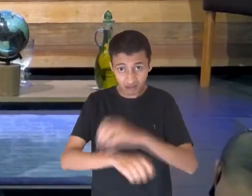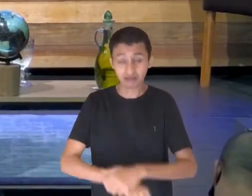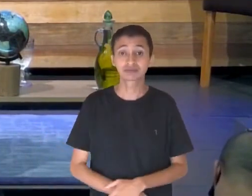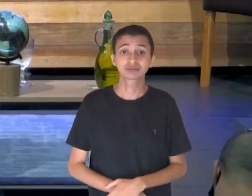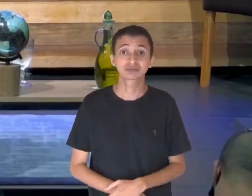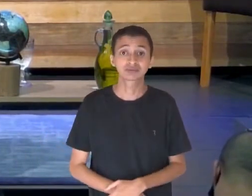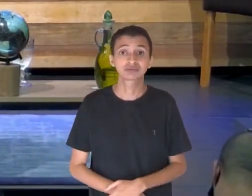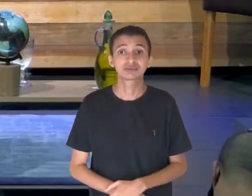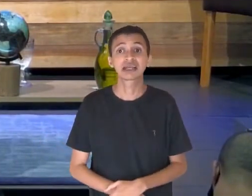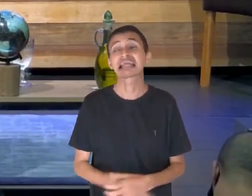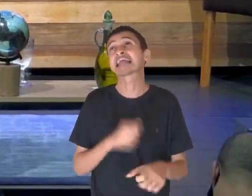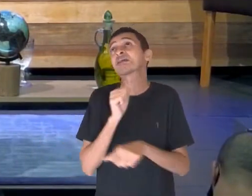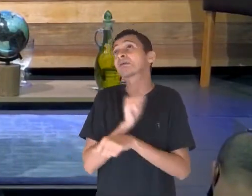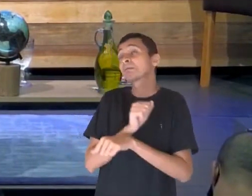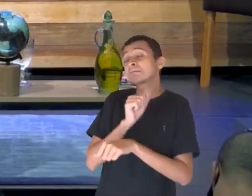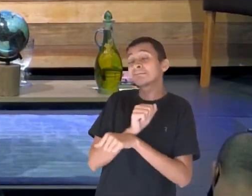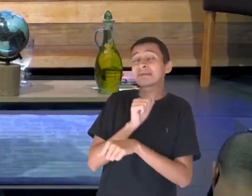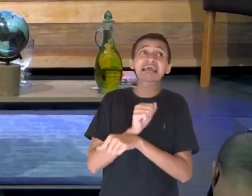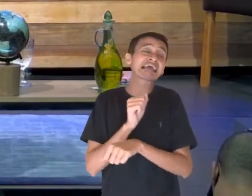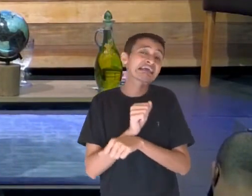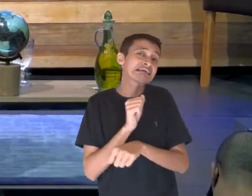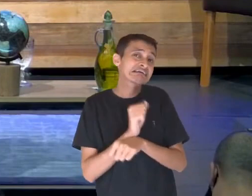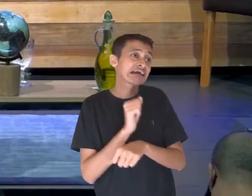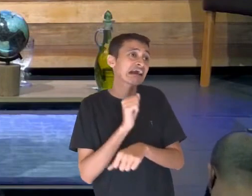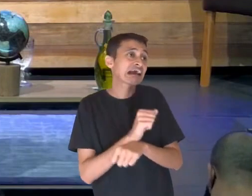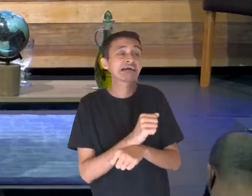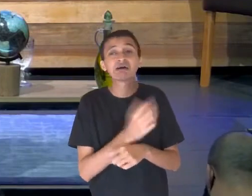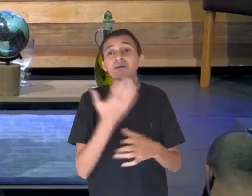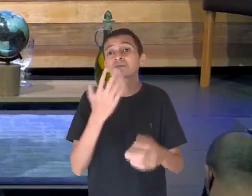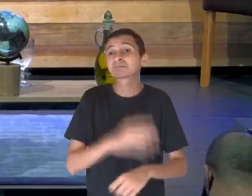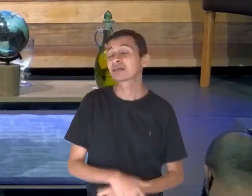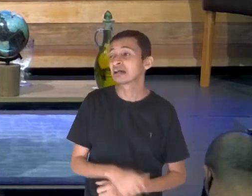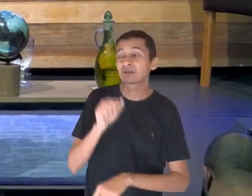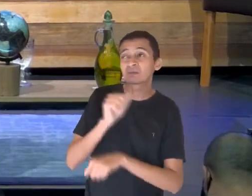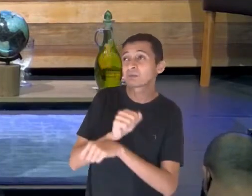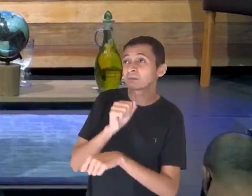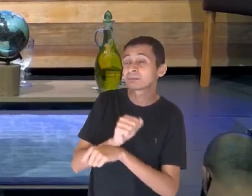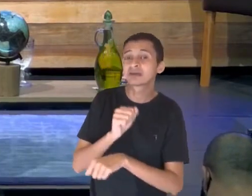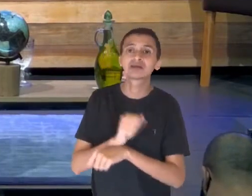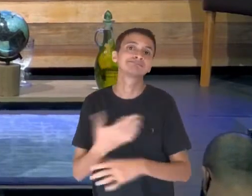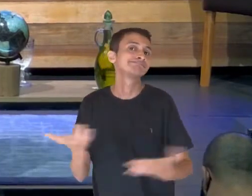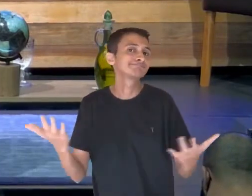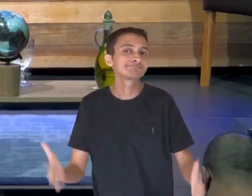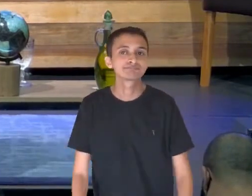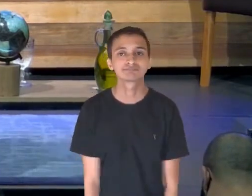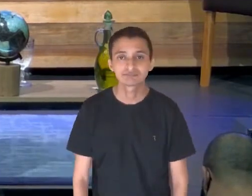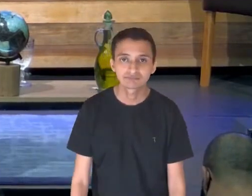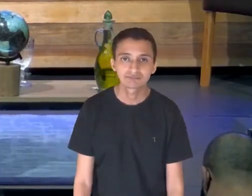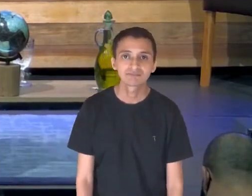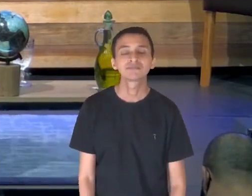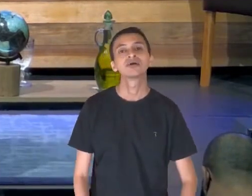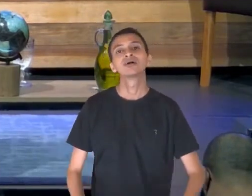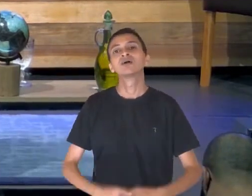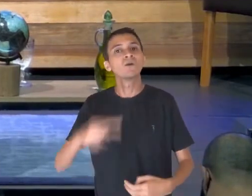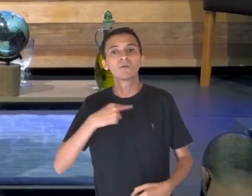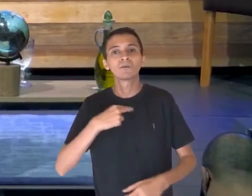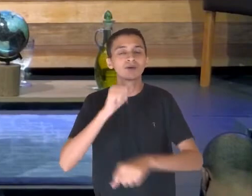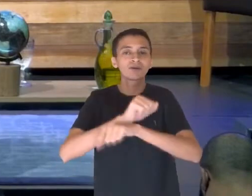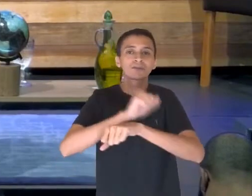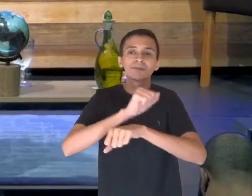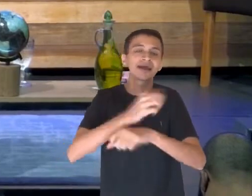É porque estou esperando, até hoje um sinal verde, estou esperando que eu... É a mesma história do cara que estava no alto